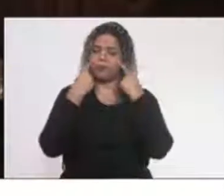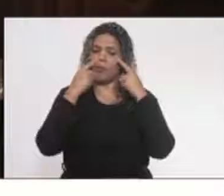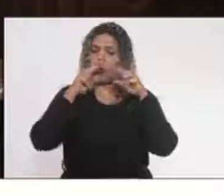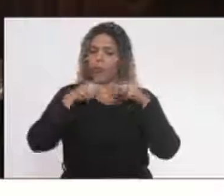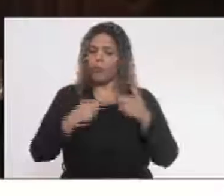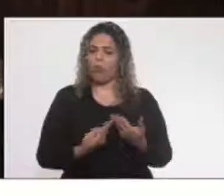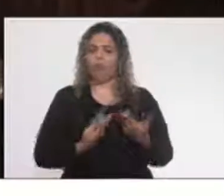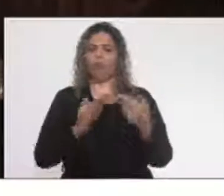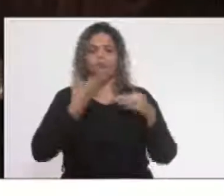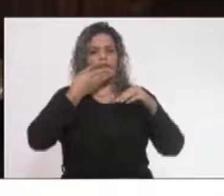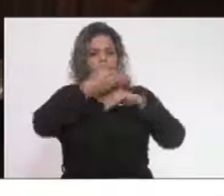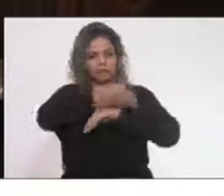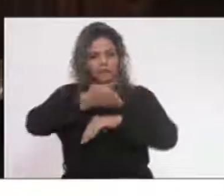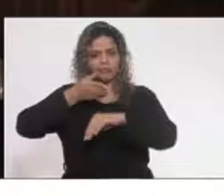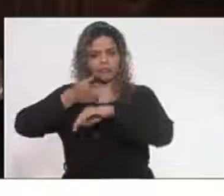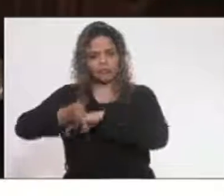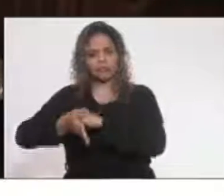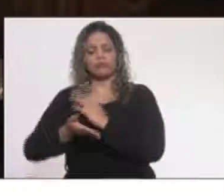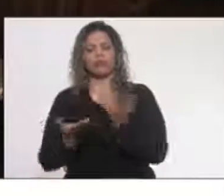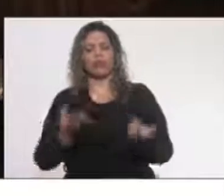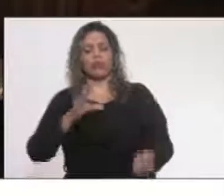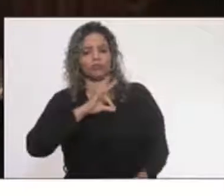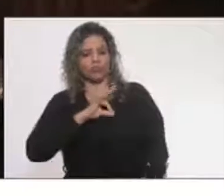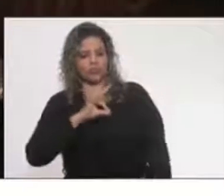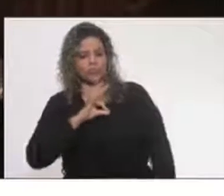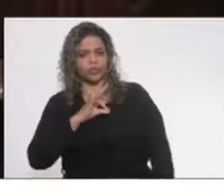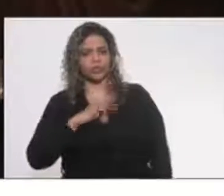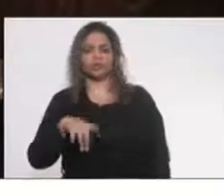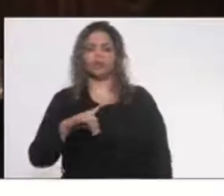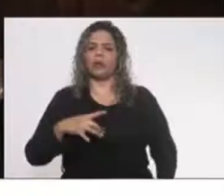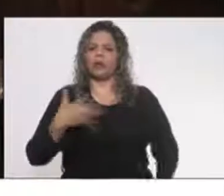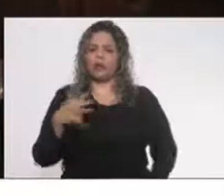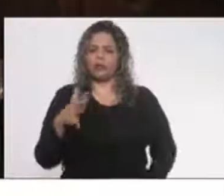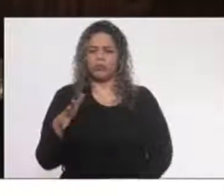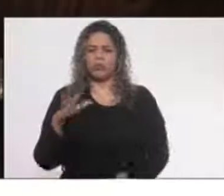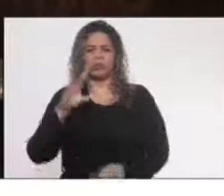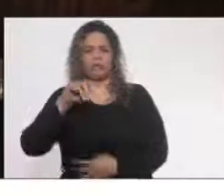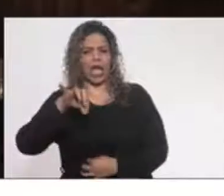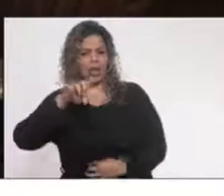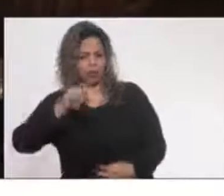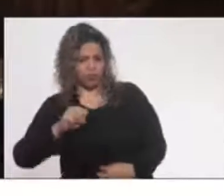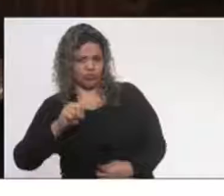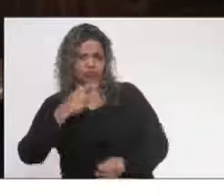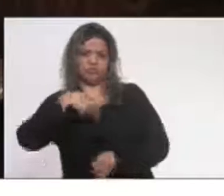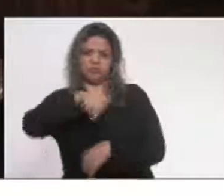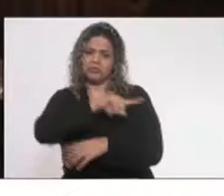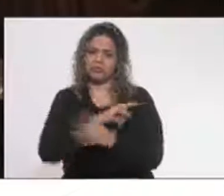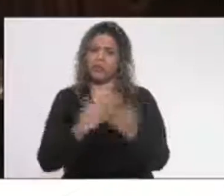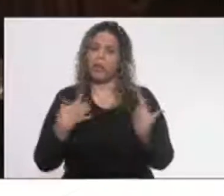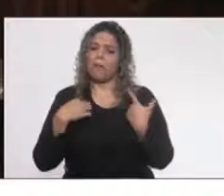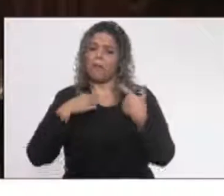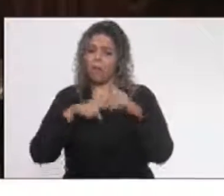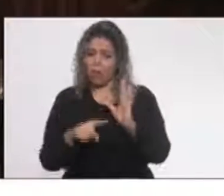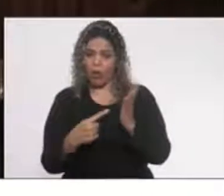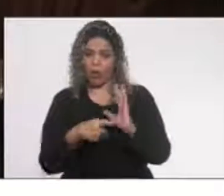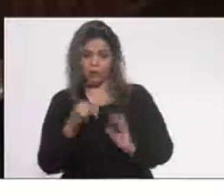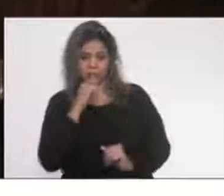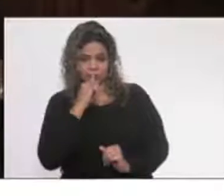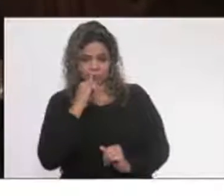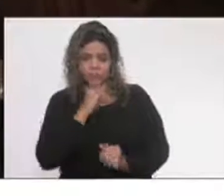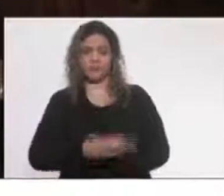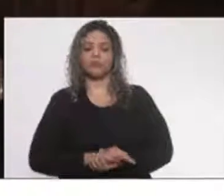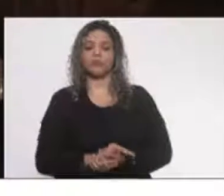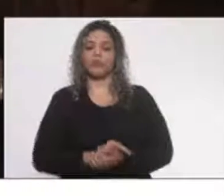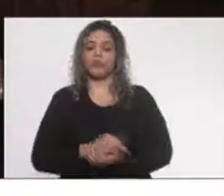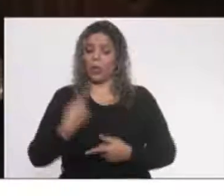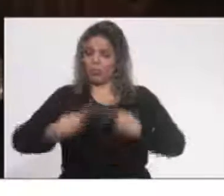por intervenções das forças policiais. Os dados do fogo cruzado demonstram, por exemplo,